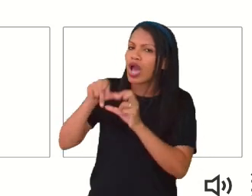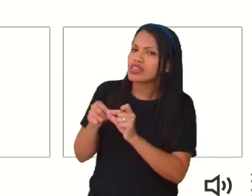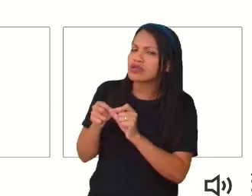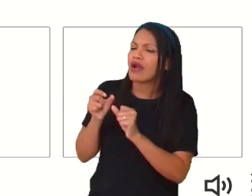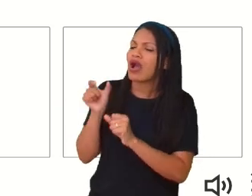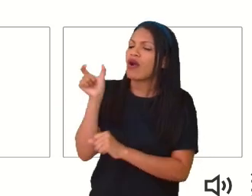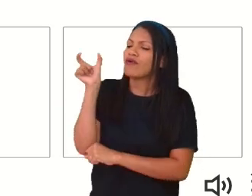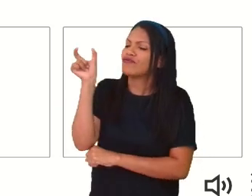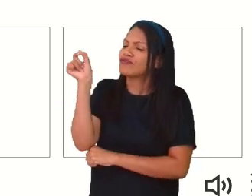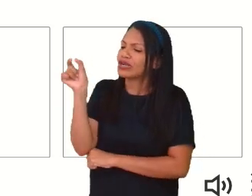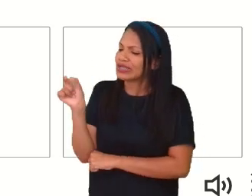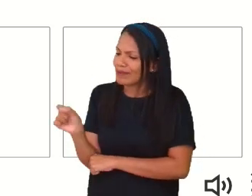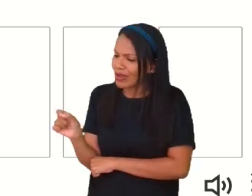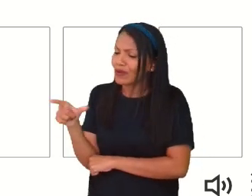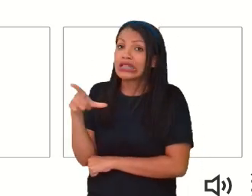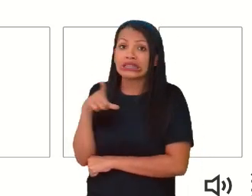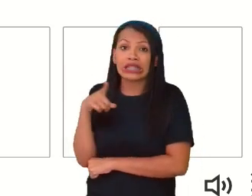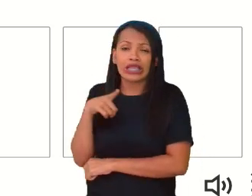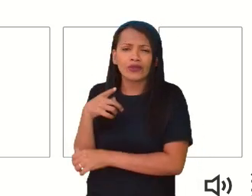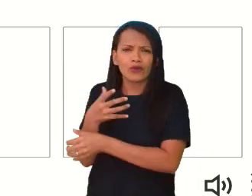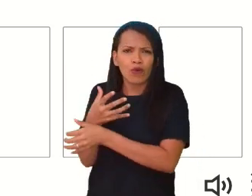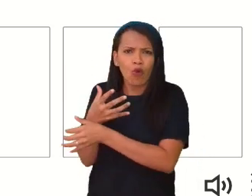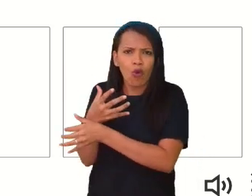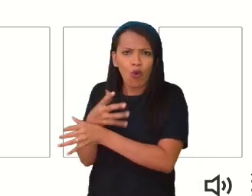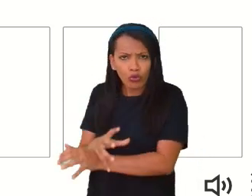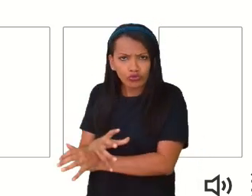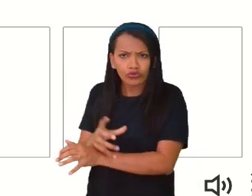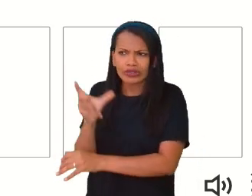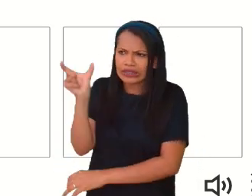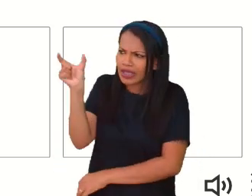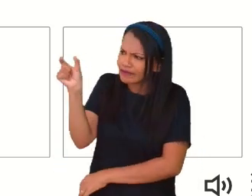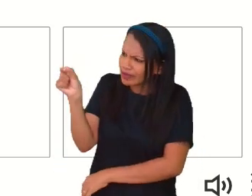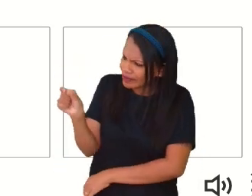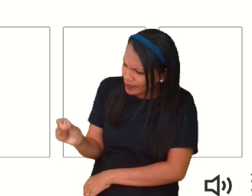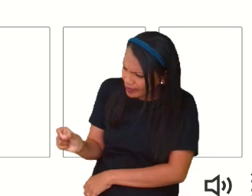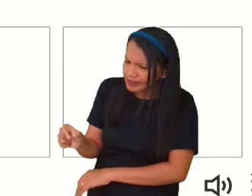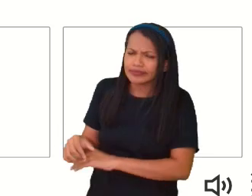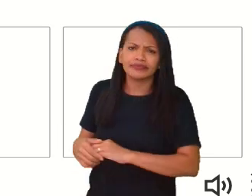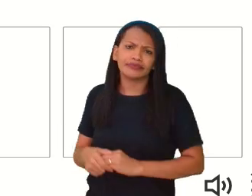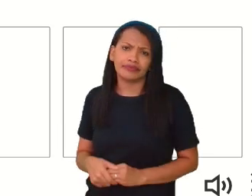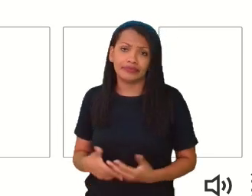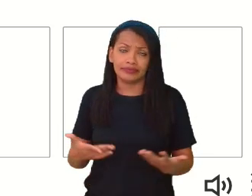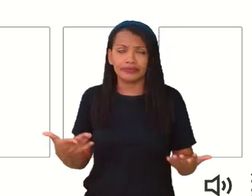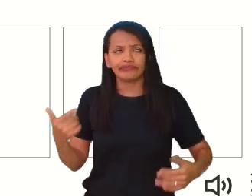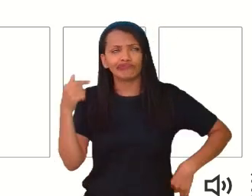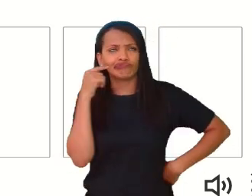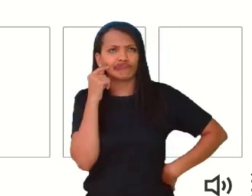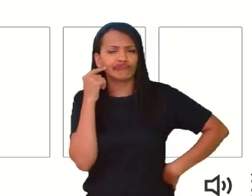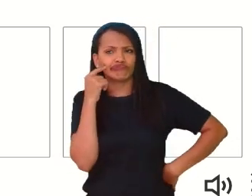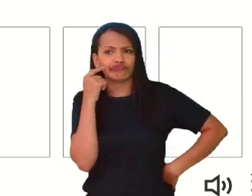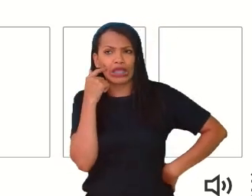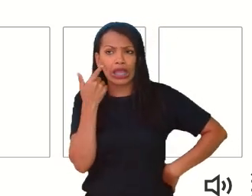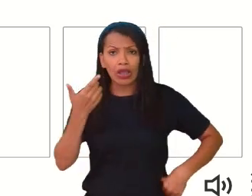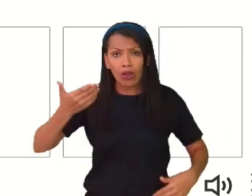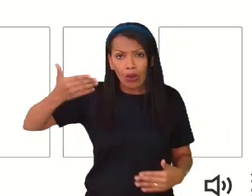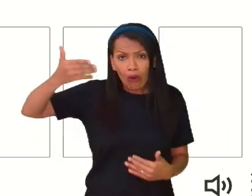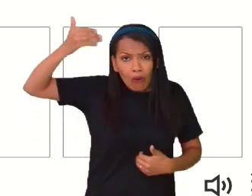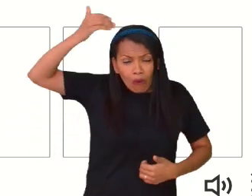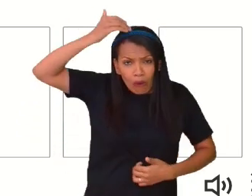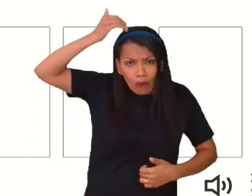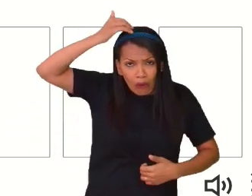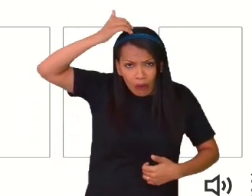colocar todos os animais vertebrados que tem aqui? Vamos lá. Será que o gorila é um